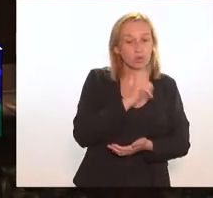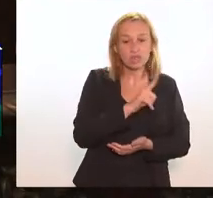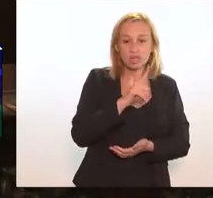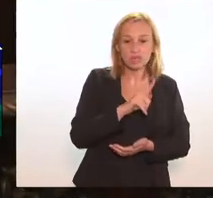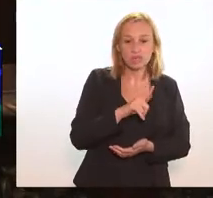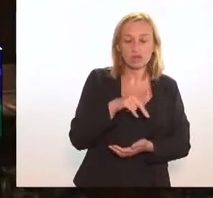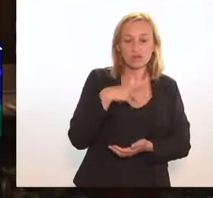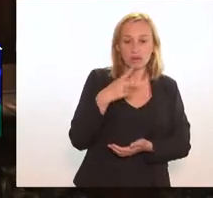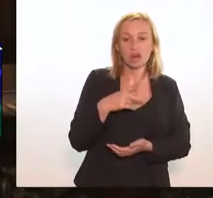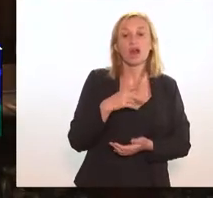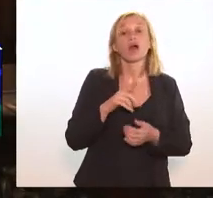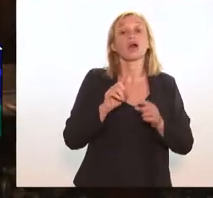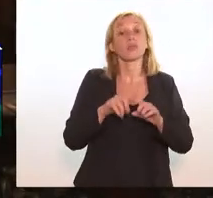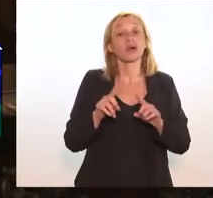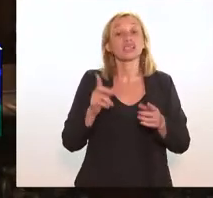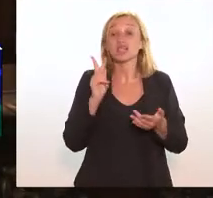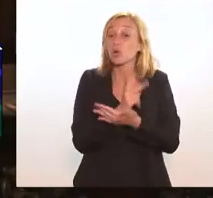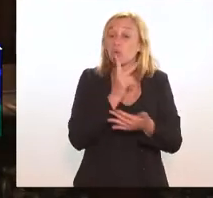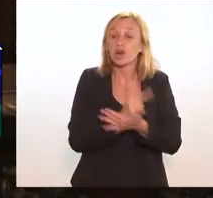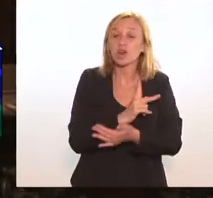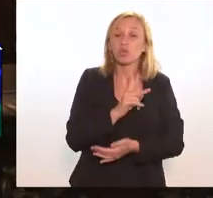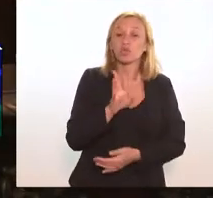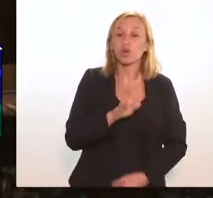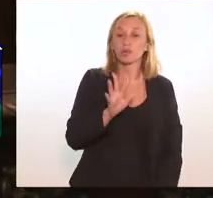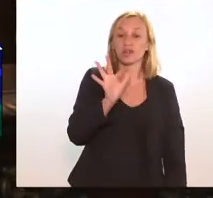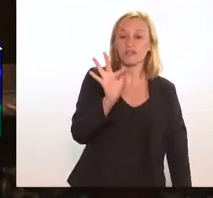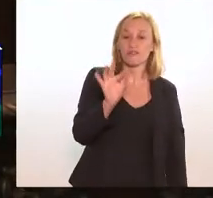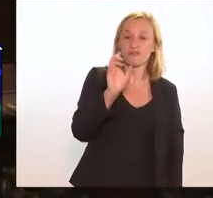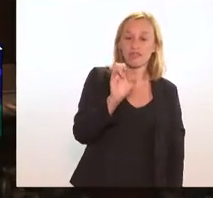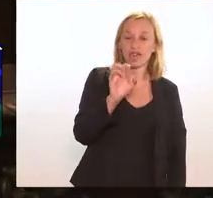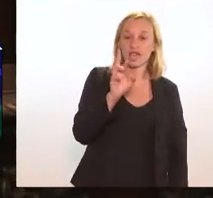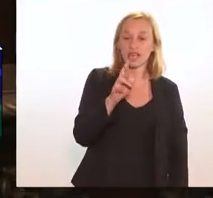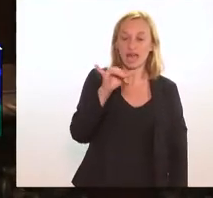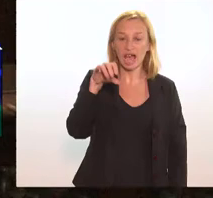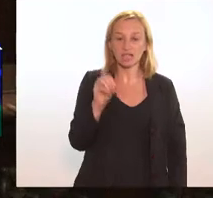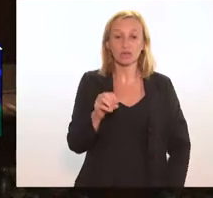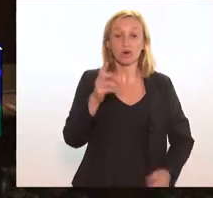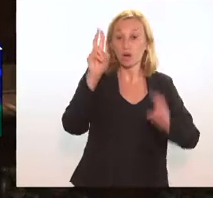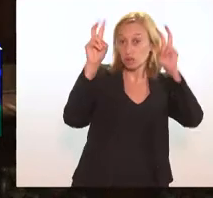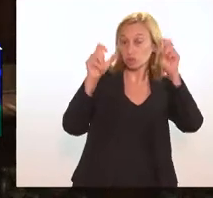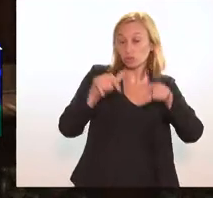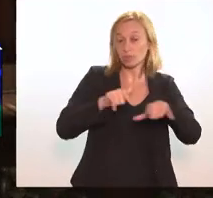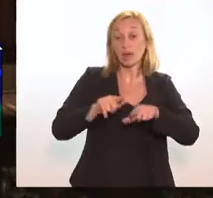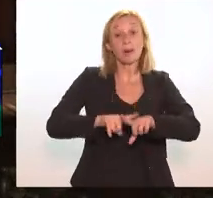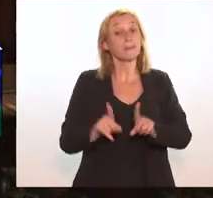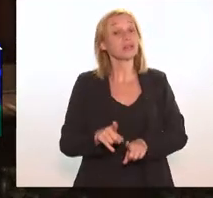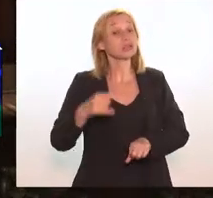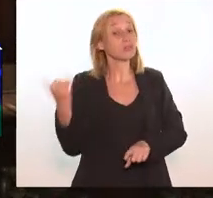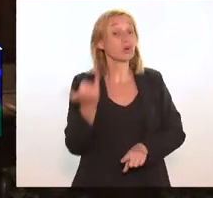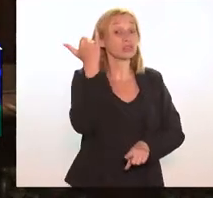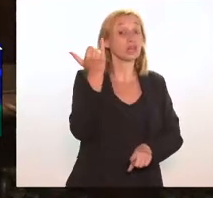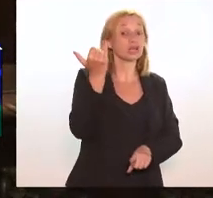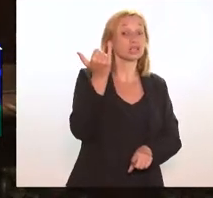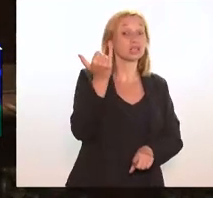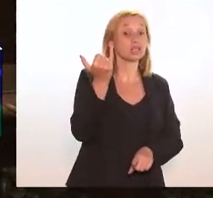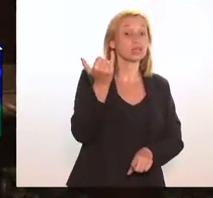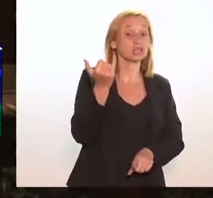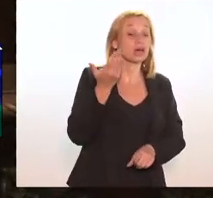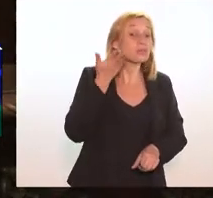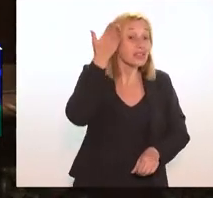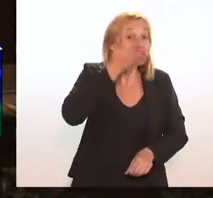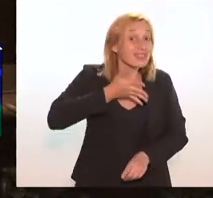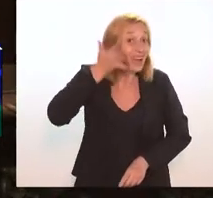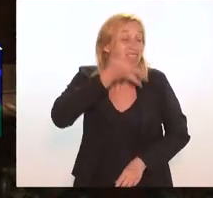isso prevalecesse. É um erro chamar de feriado, seja pela questão trabalhista, mas mais importante do que isso, seja pela